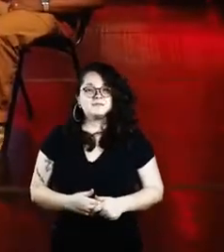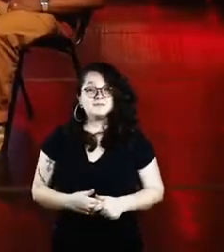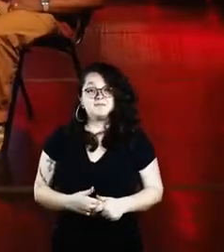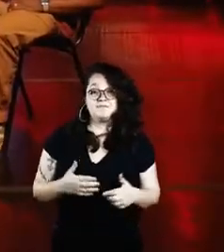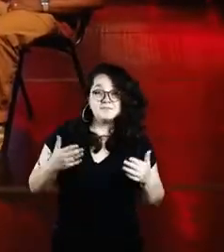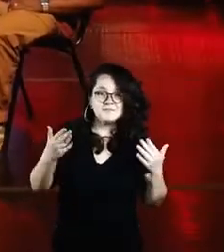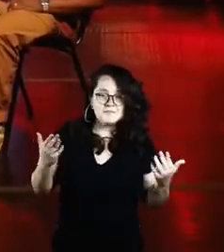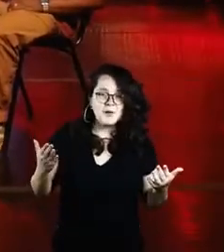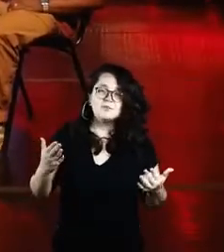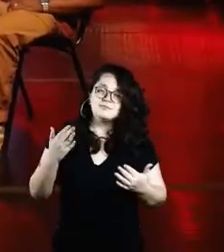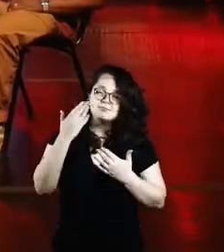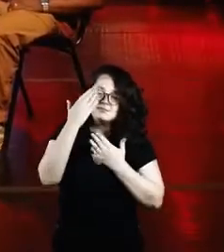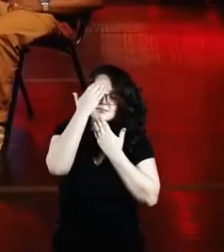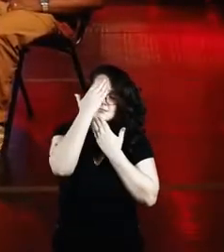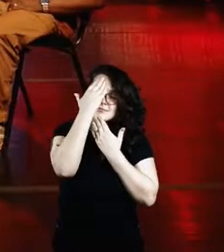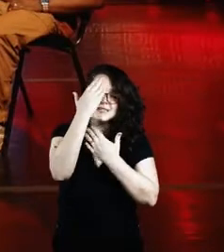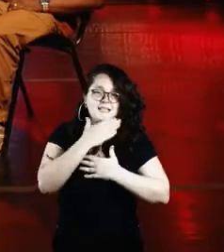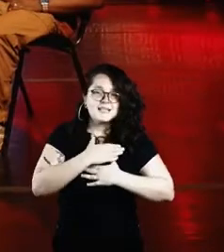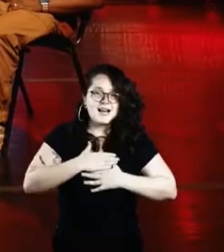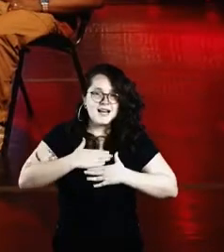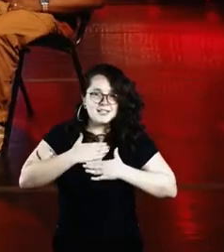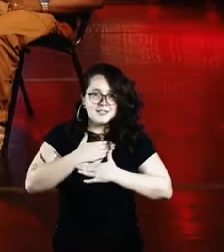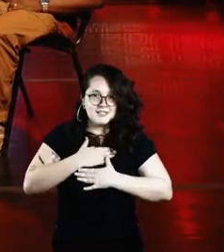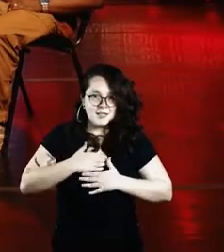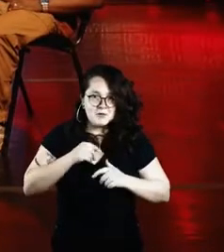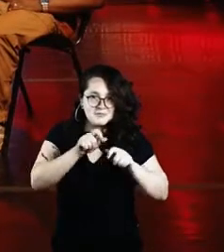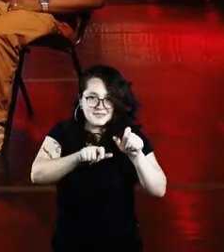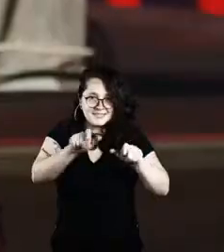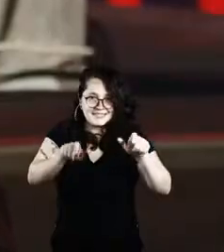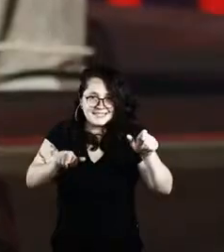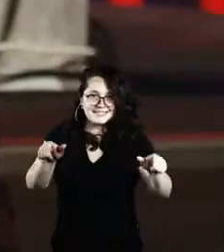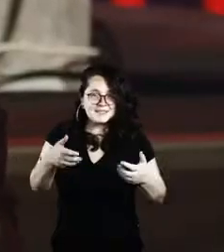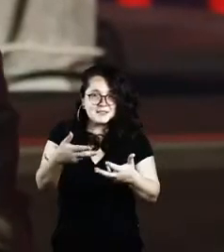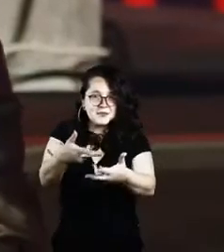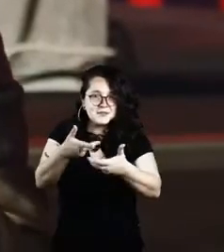Bom, gratidão aos meus convidados.